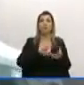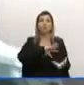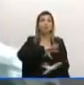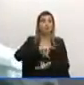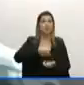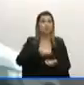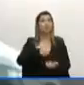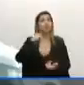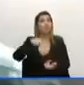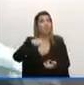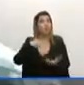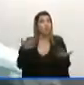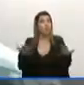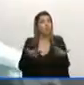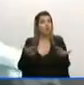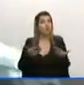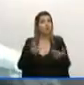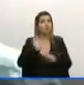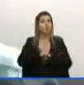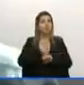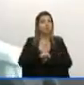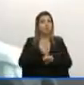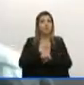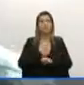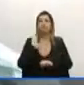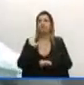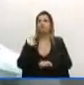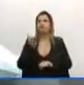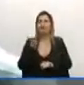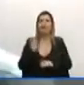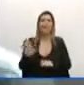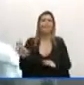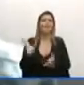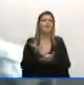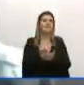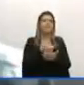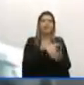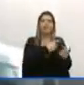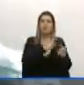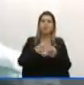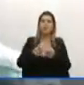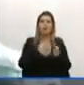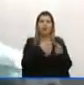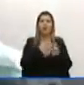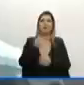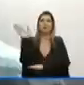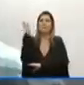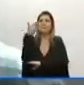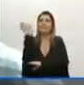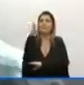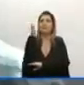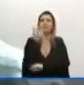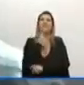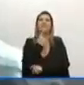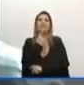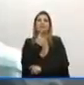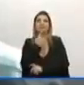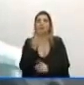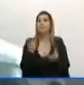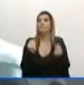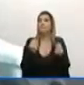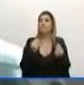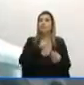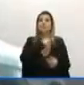várias regiões já em bandeira vermelha aqui mesmo na nossa região ainda está laranja mas tem muitas pessoas muitas mortes